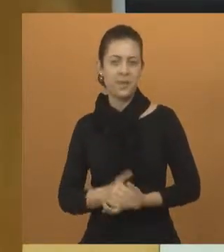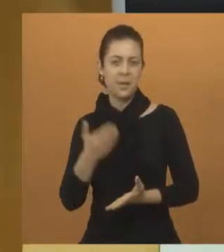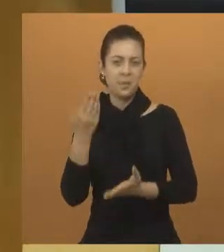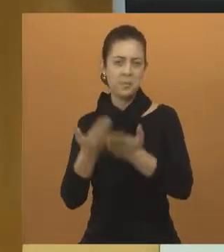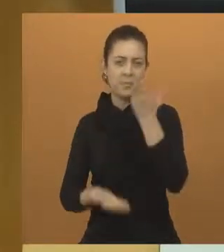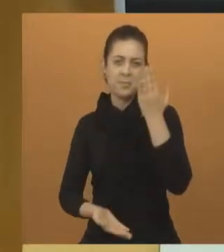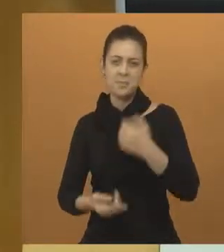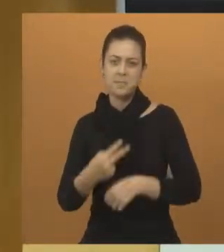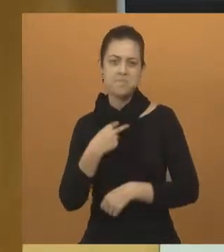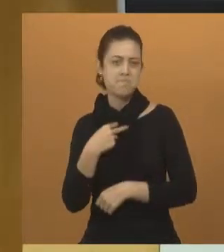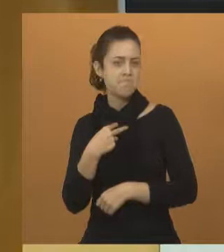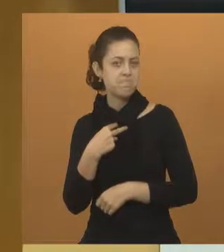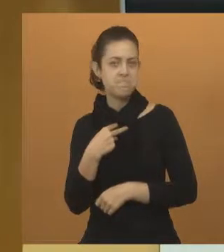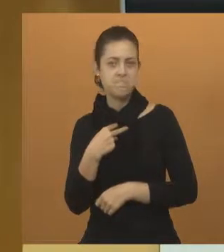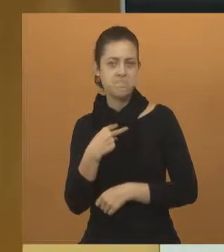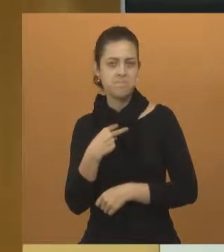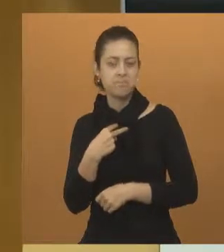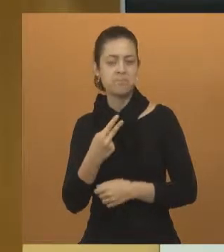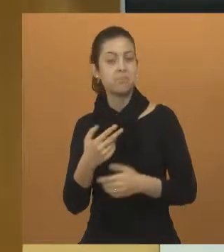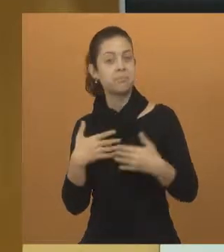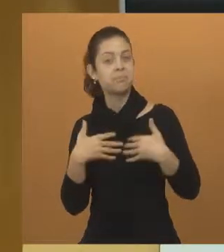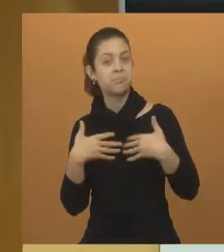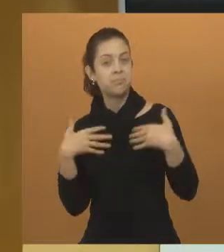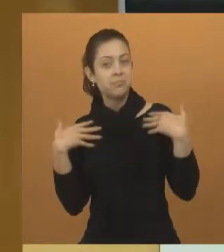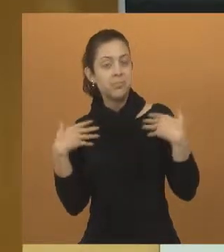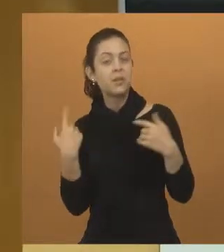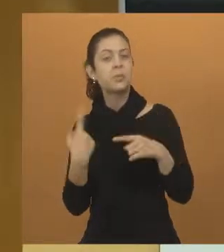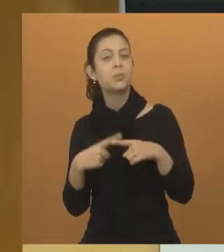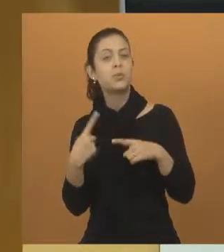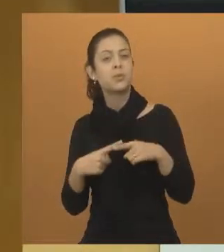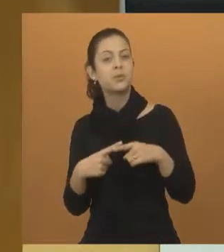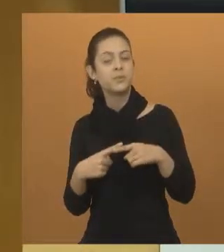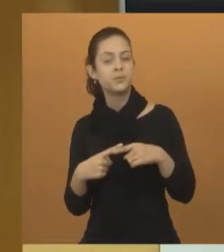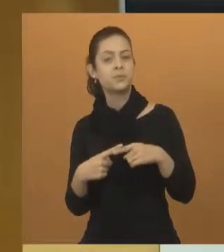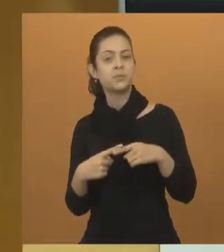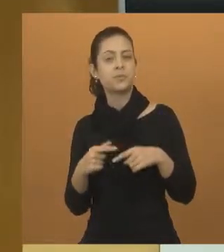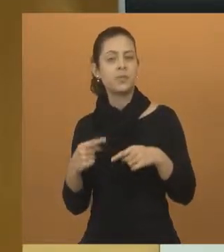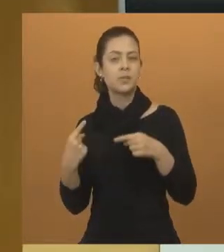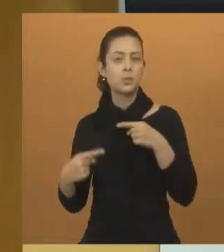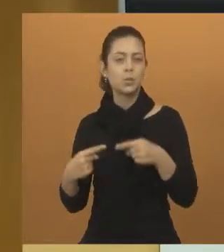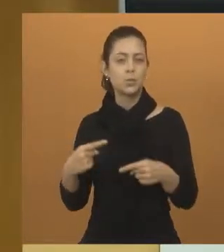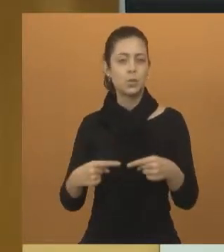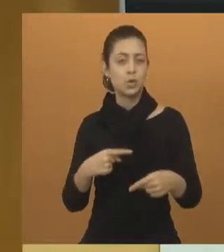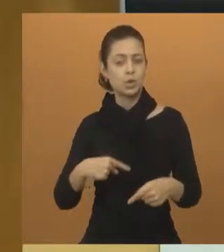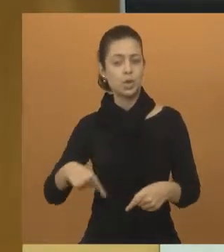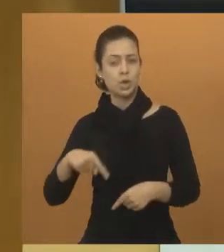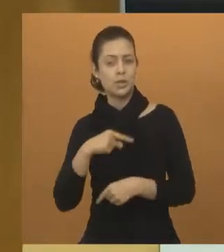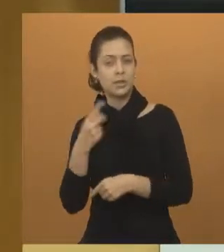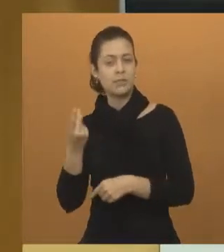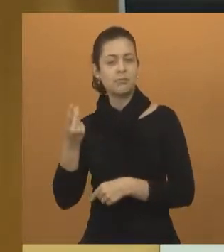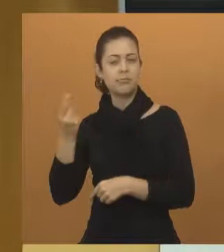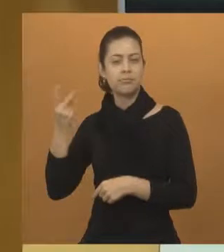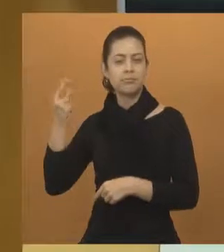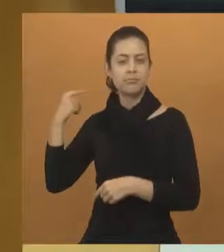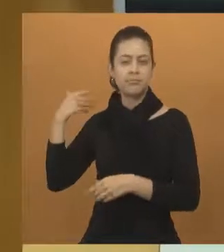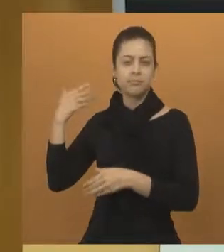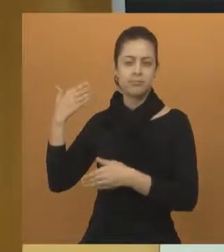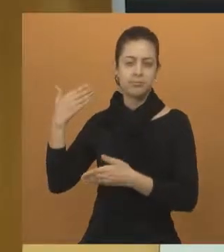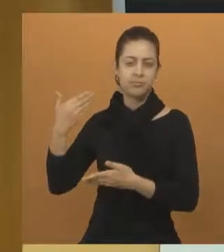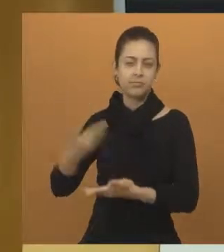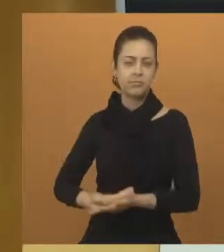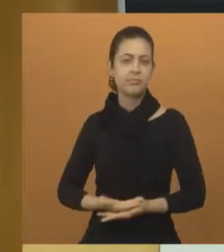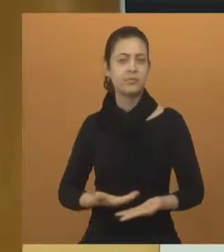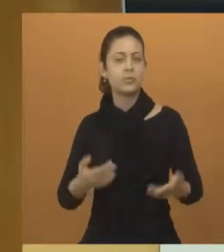perder. Então, eu fico contente, porque essa discussão nossa, desde lá de trás,